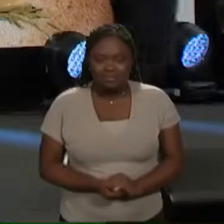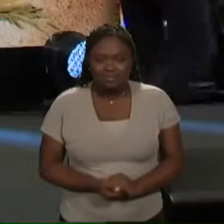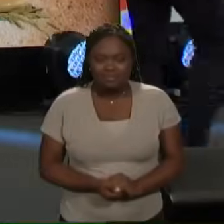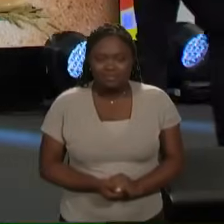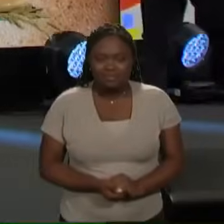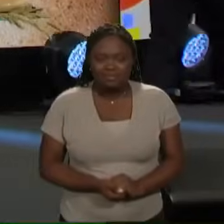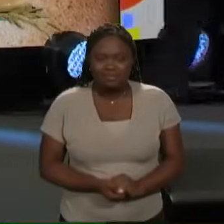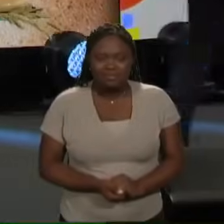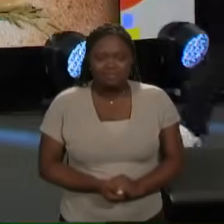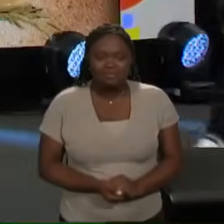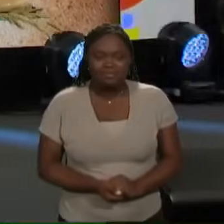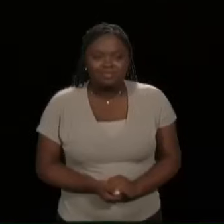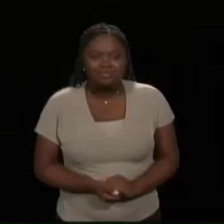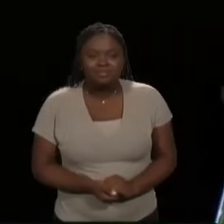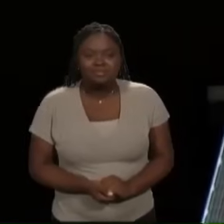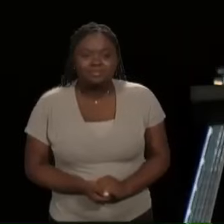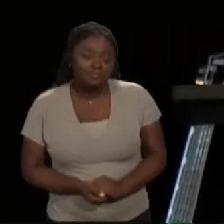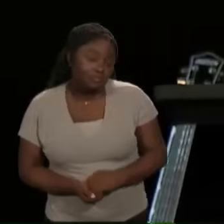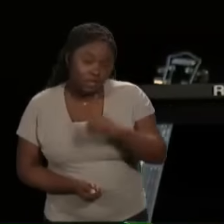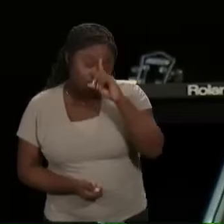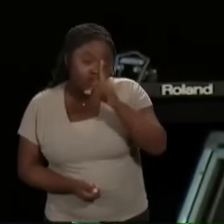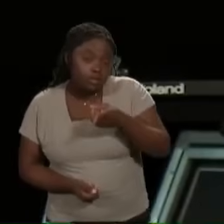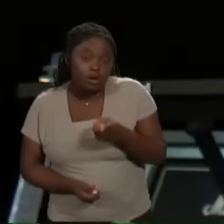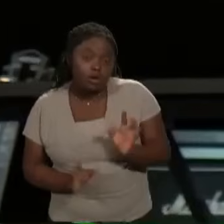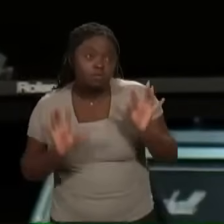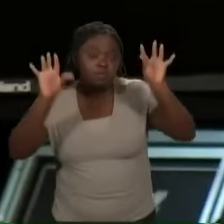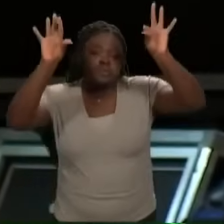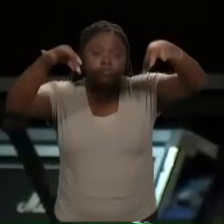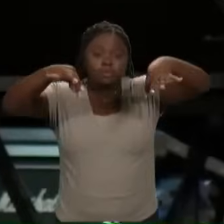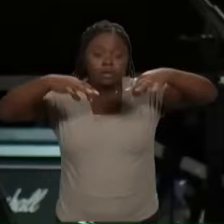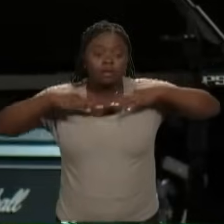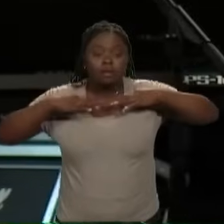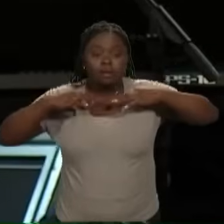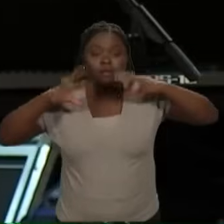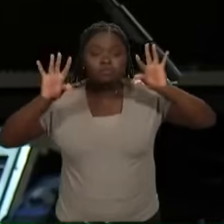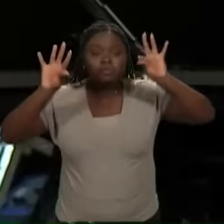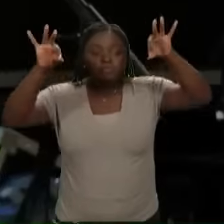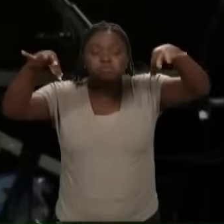É. Quem mandou você colocar a roupa no varal?